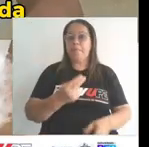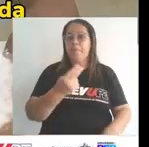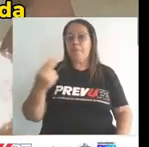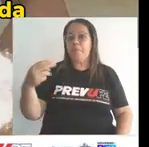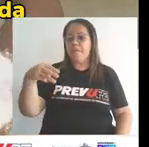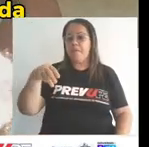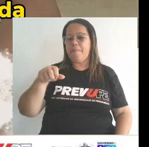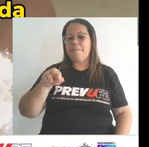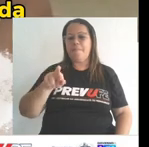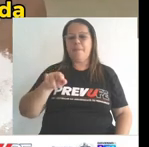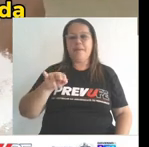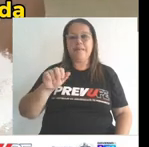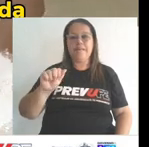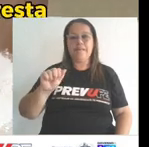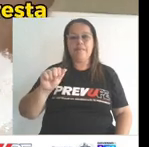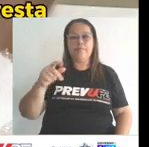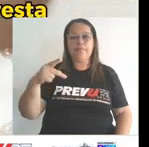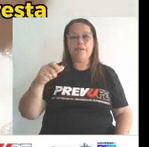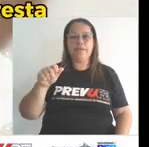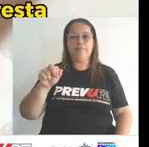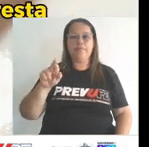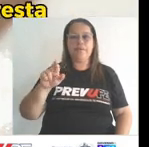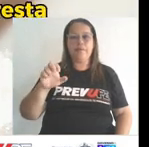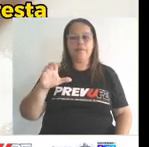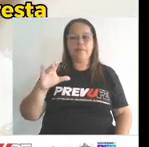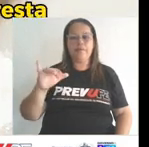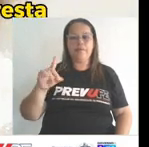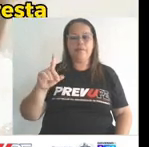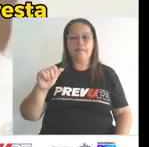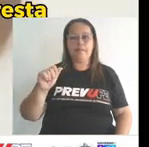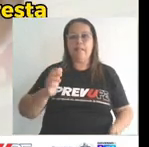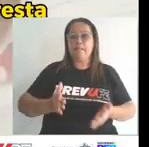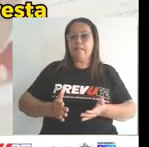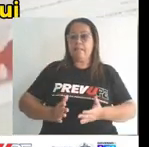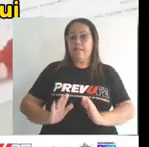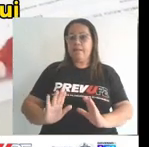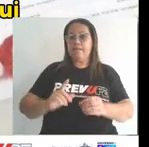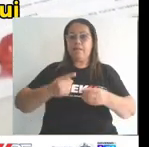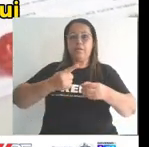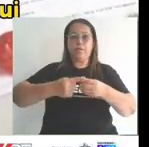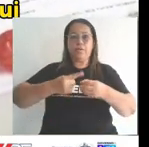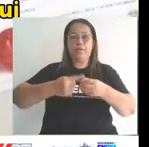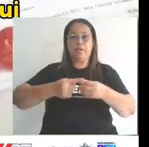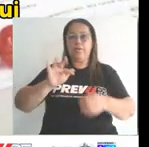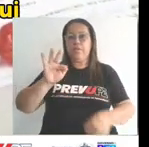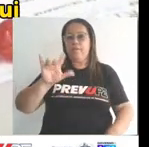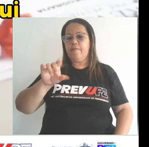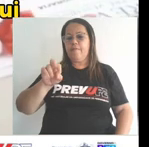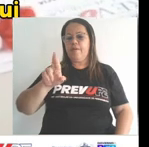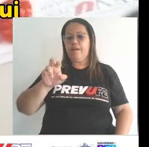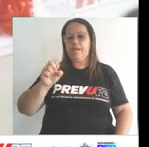Maria Aparecida, sou filha de Floresta e eu estou aqui